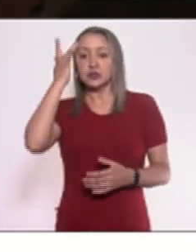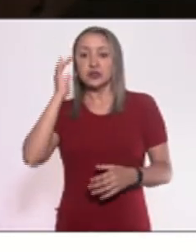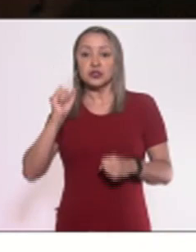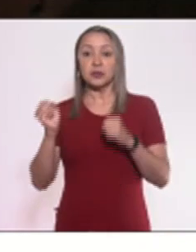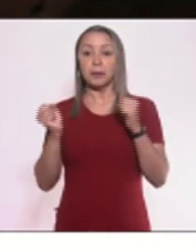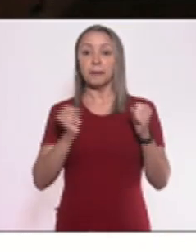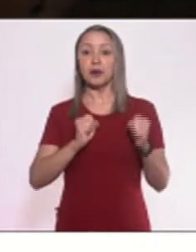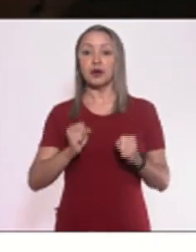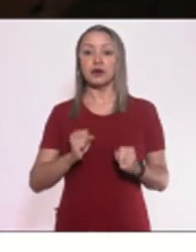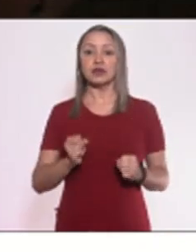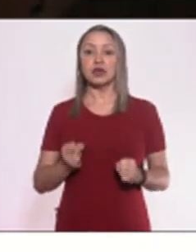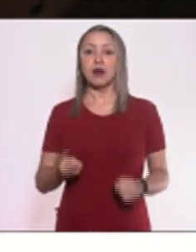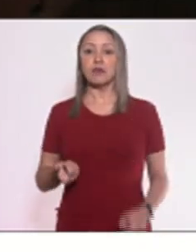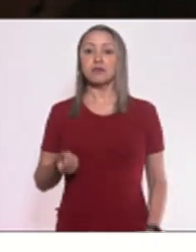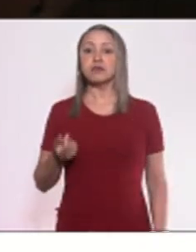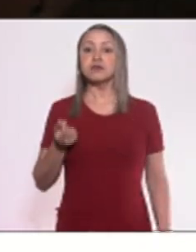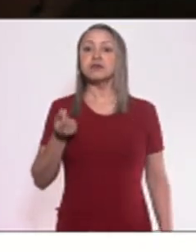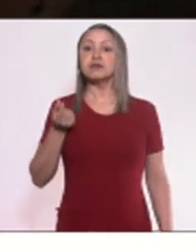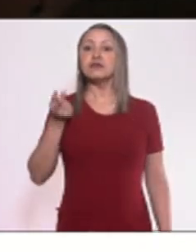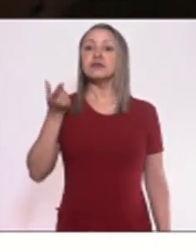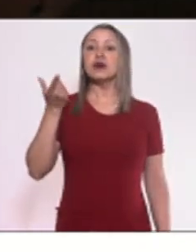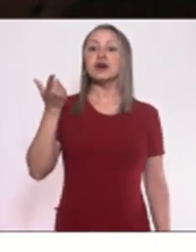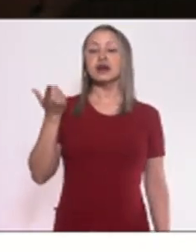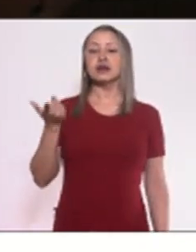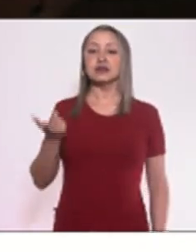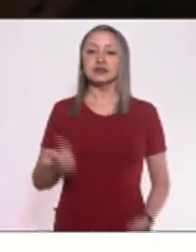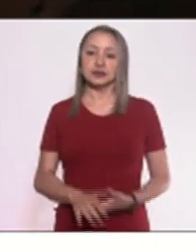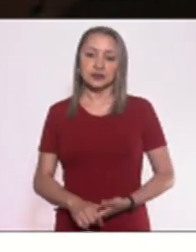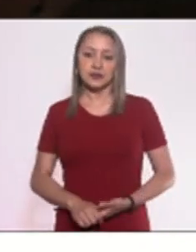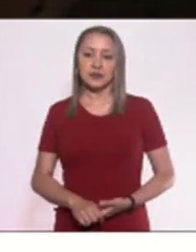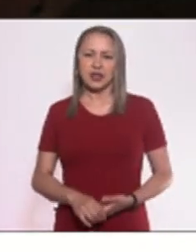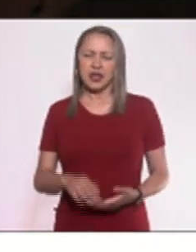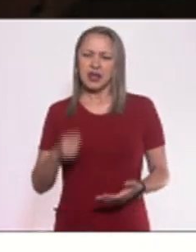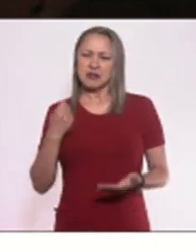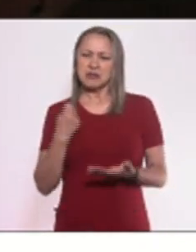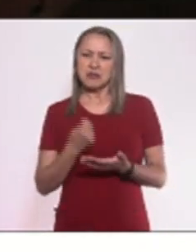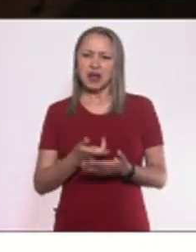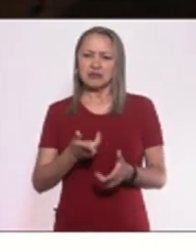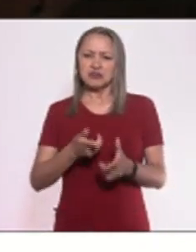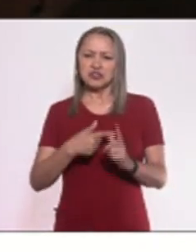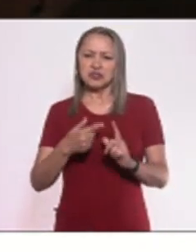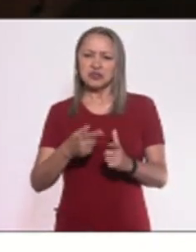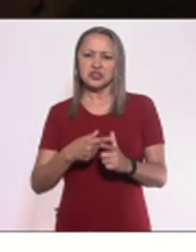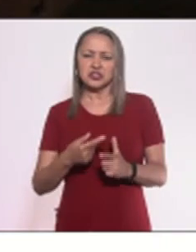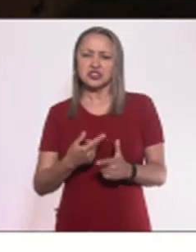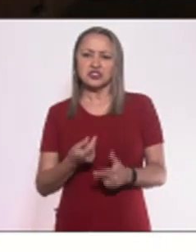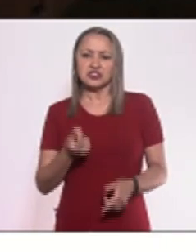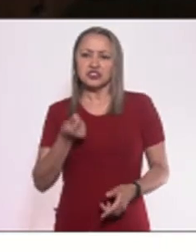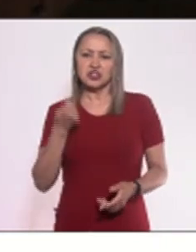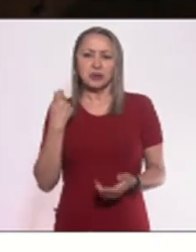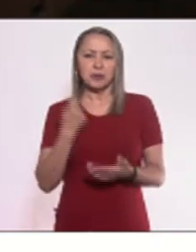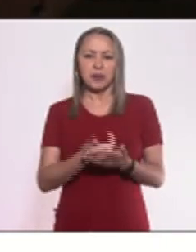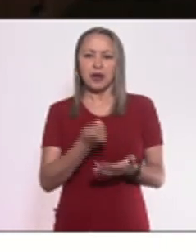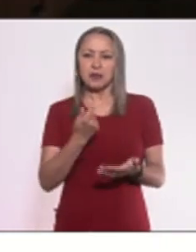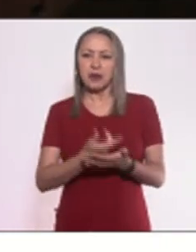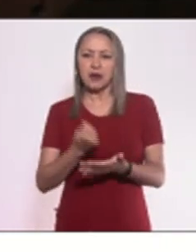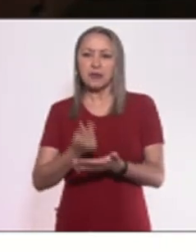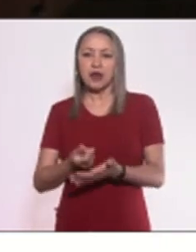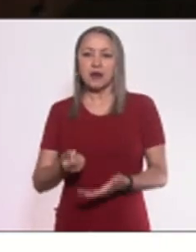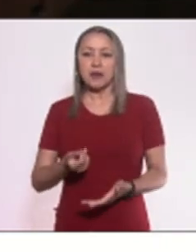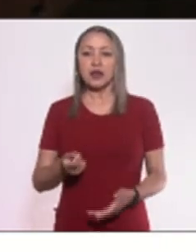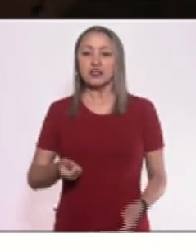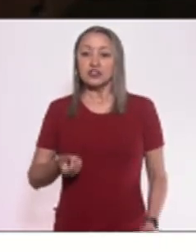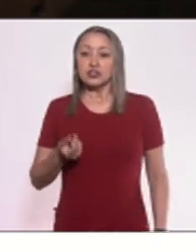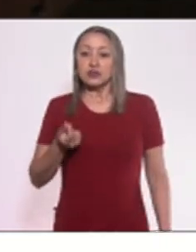desse país, que gastam fortunas para contratar